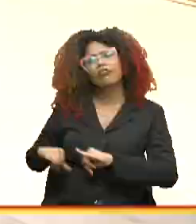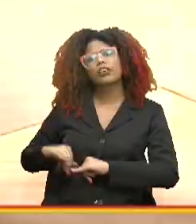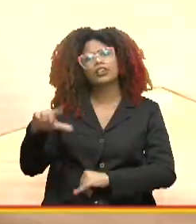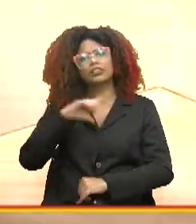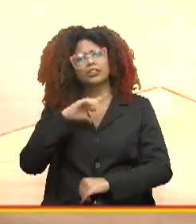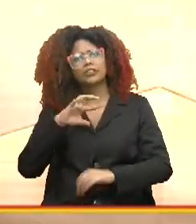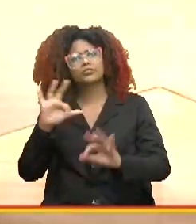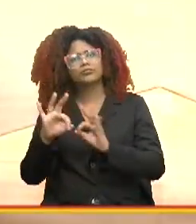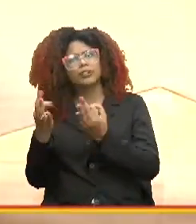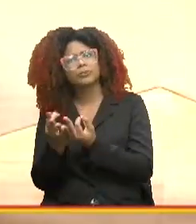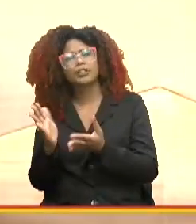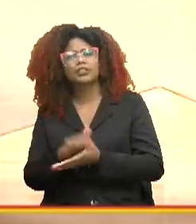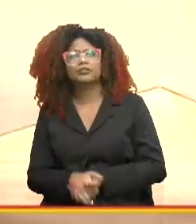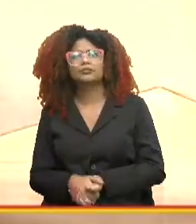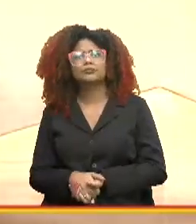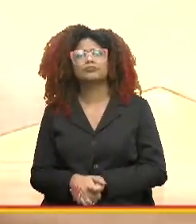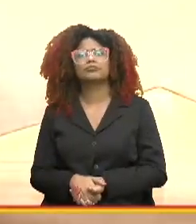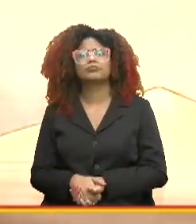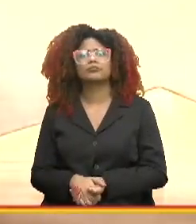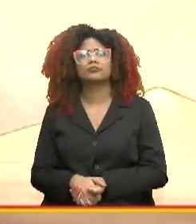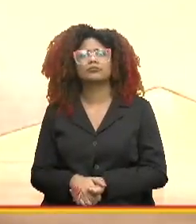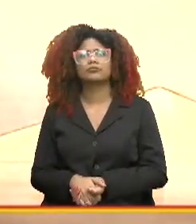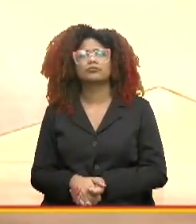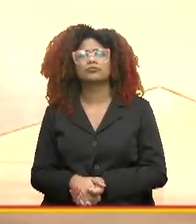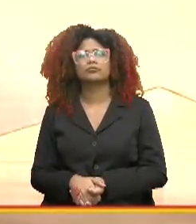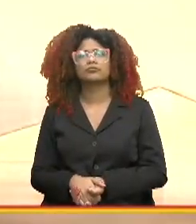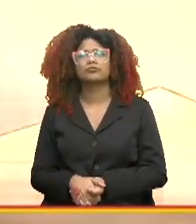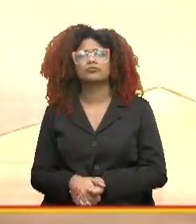por para não sofrer preconceito deixa criança